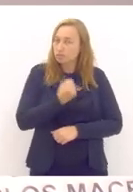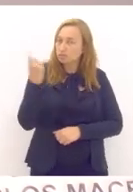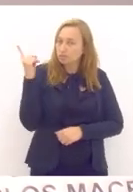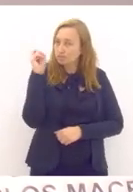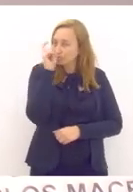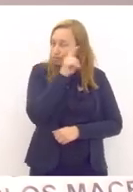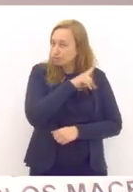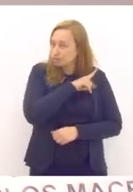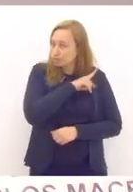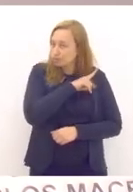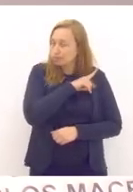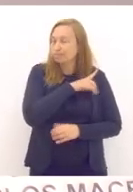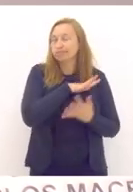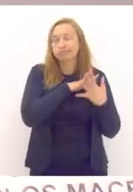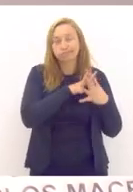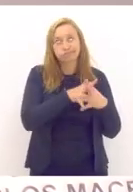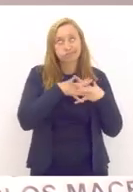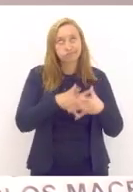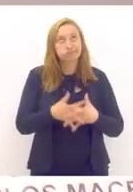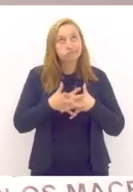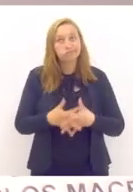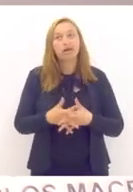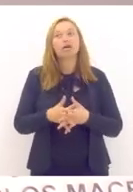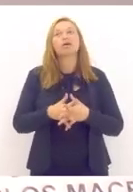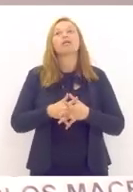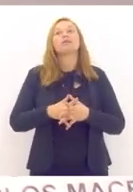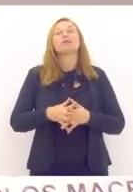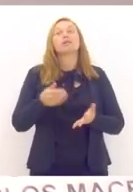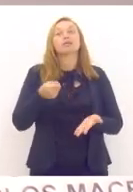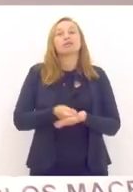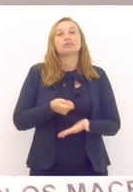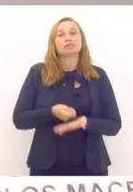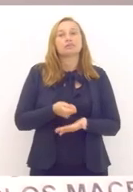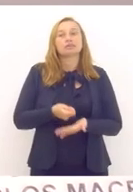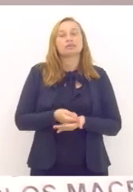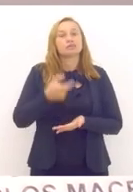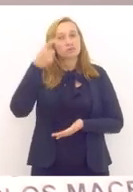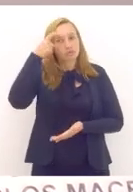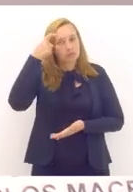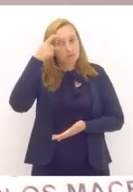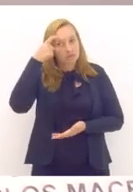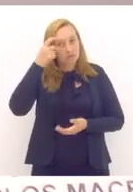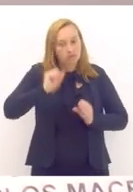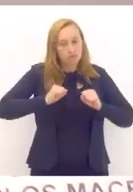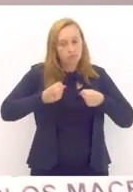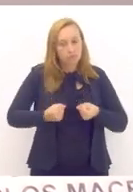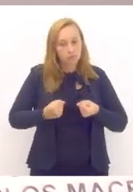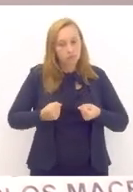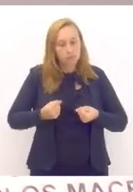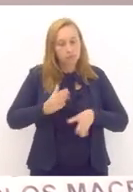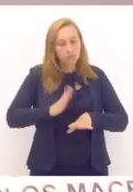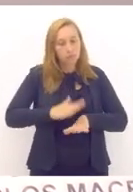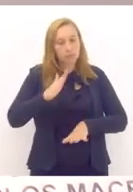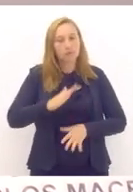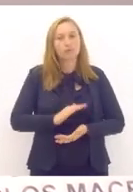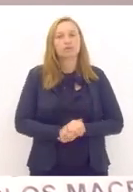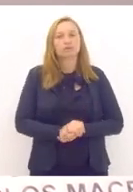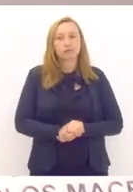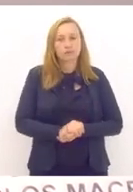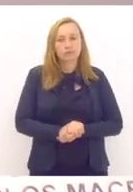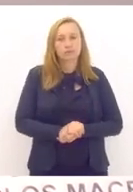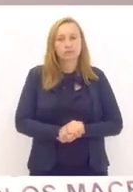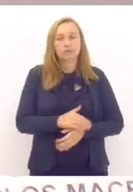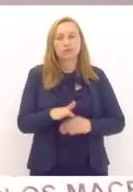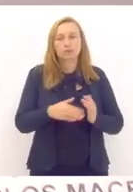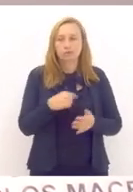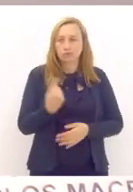complicados, é complexo e vai exigir bom senso e dedicação em um debruçar muito mais intenso de todos